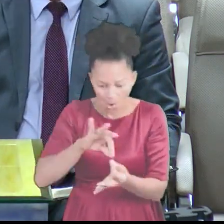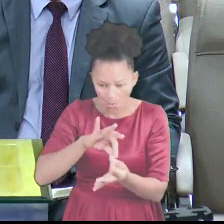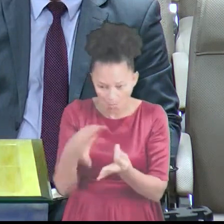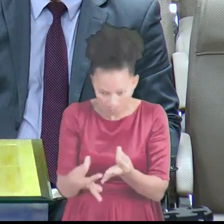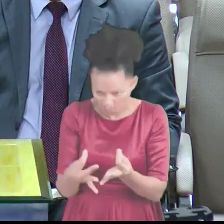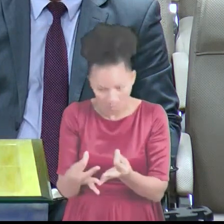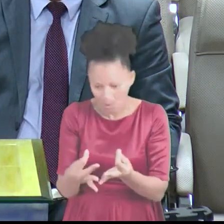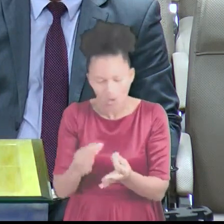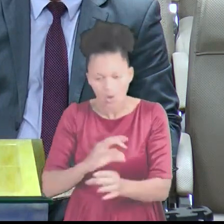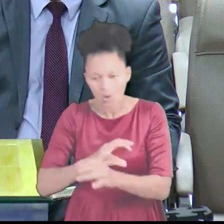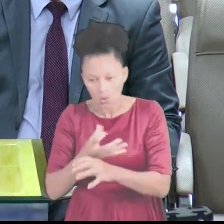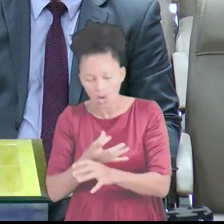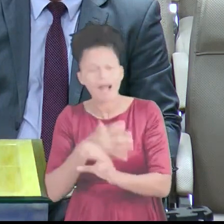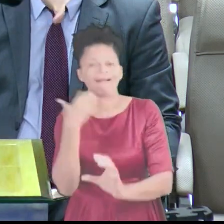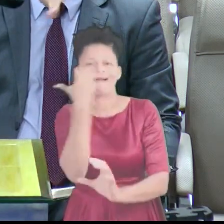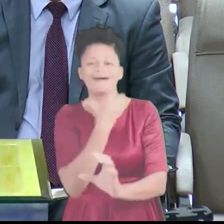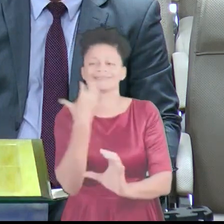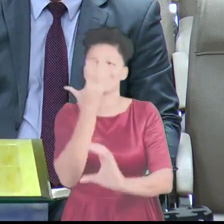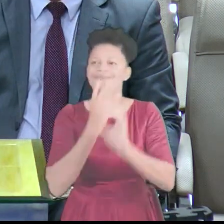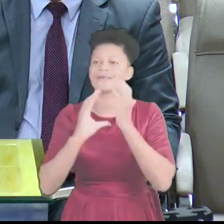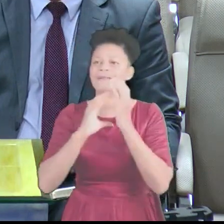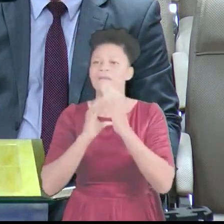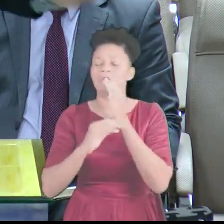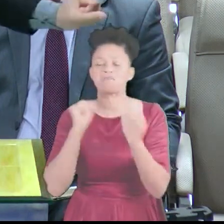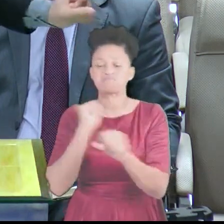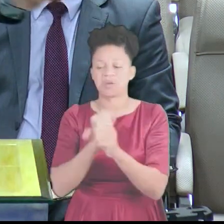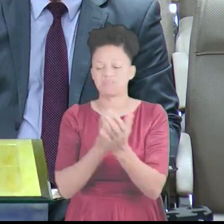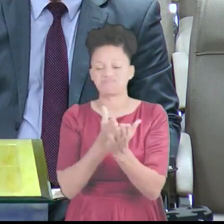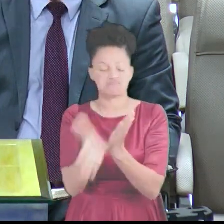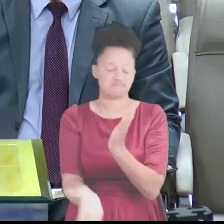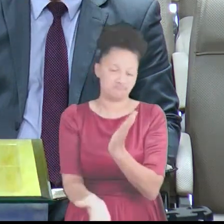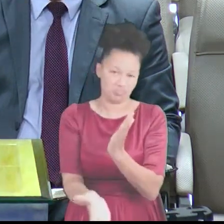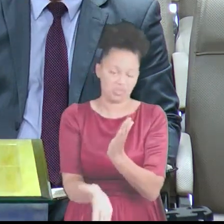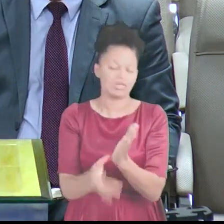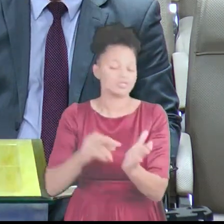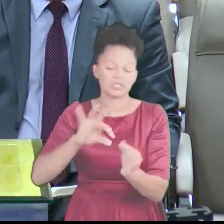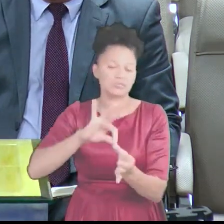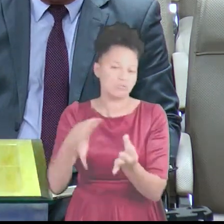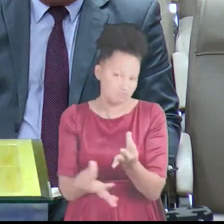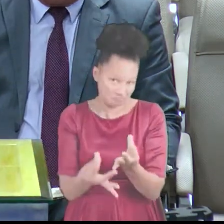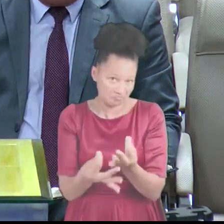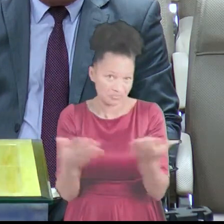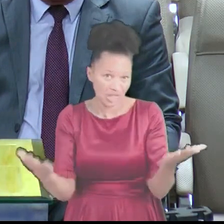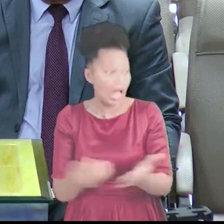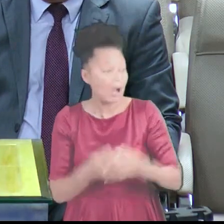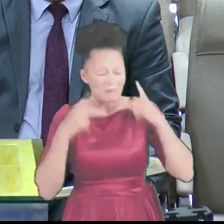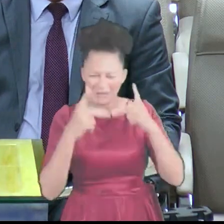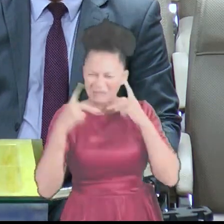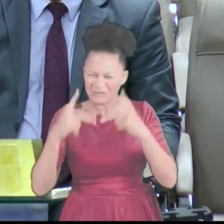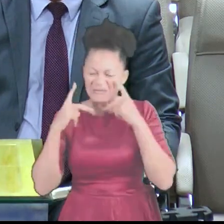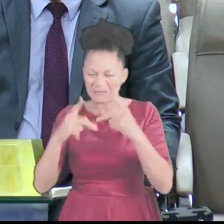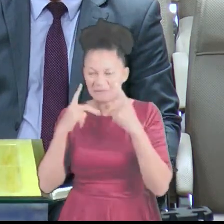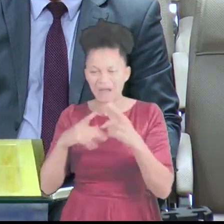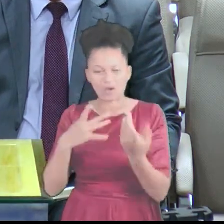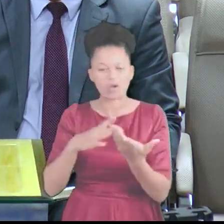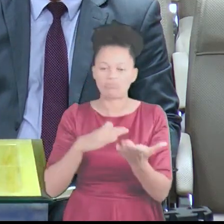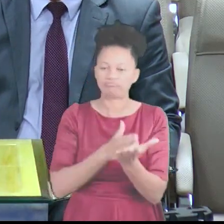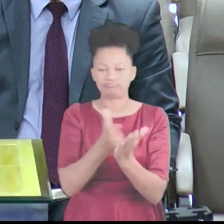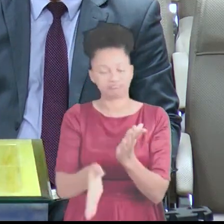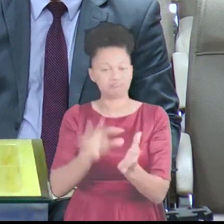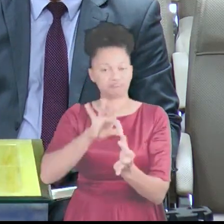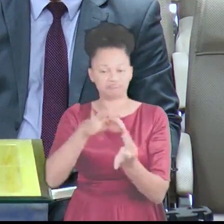osso, cantava e não canta mais. Morreu, virou osso, era um pregador e não é mais.